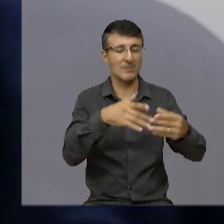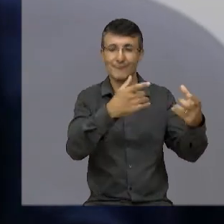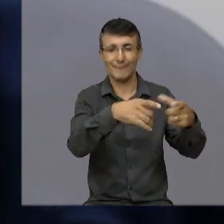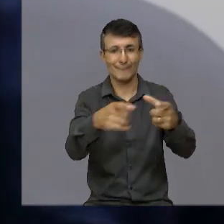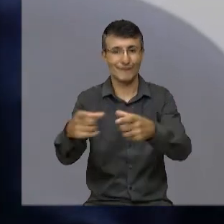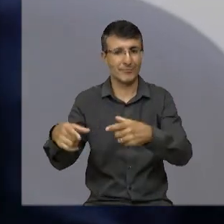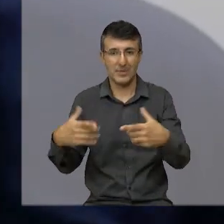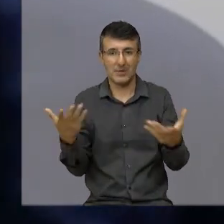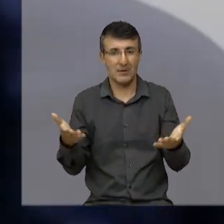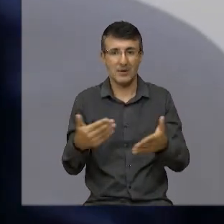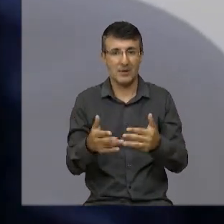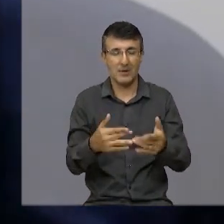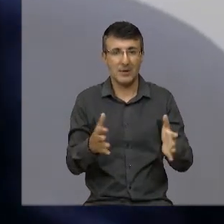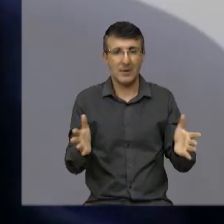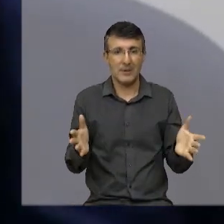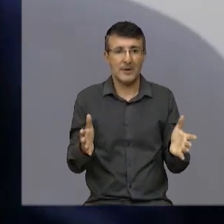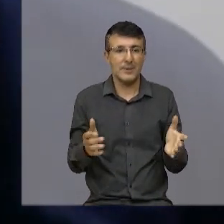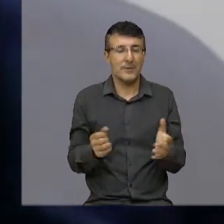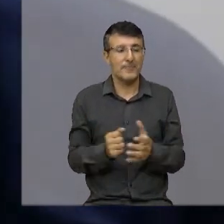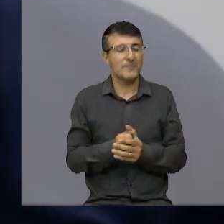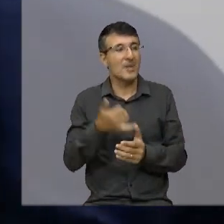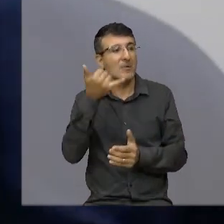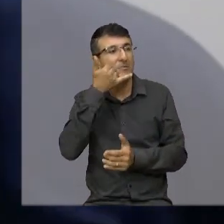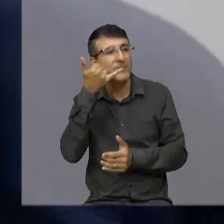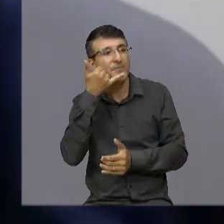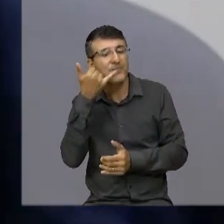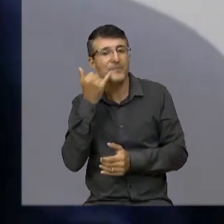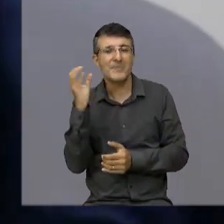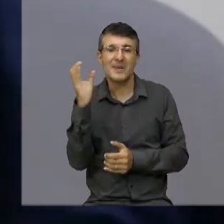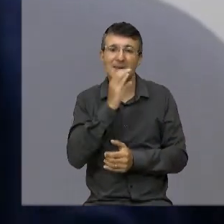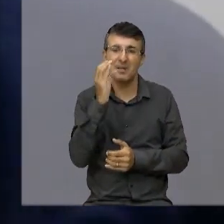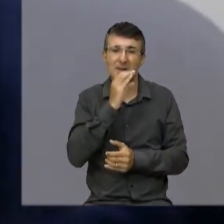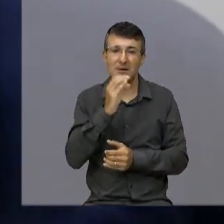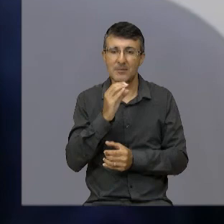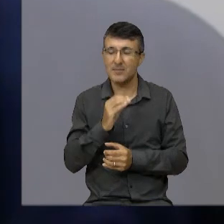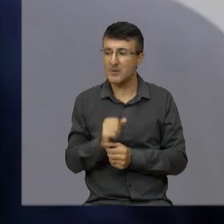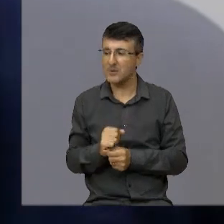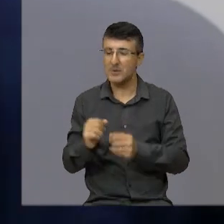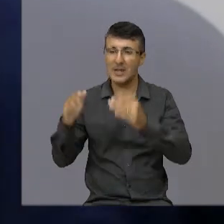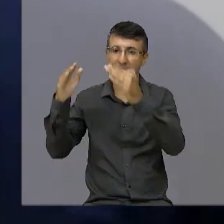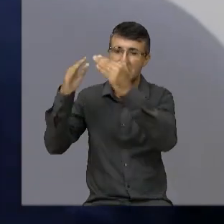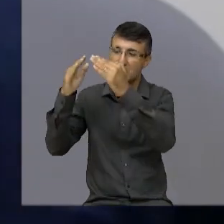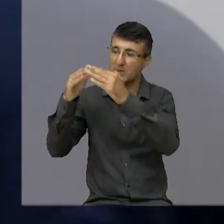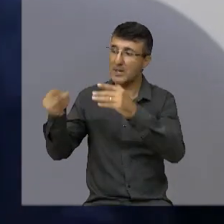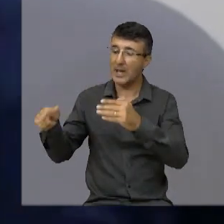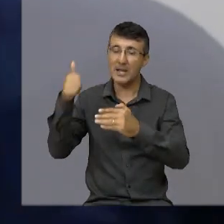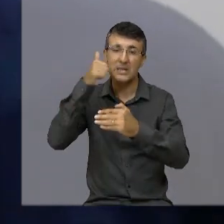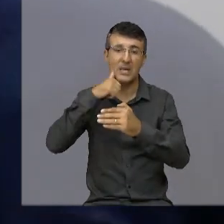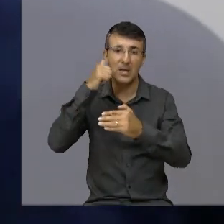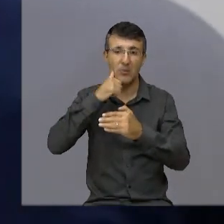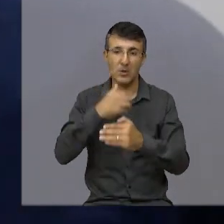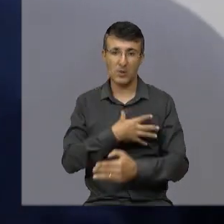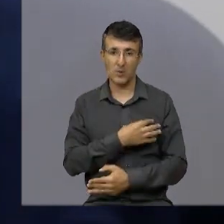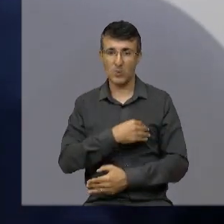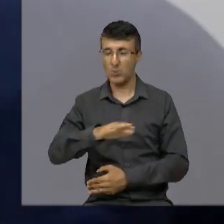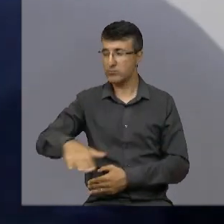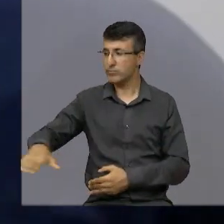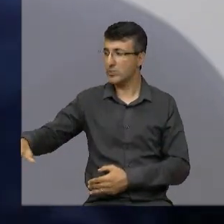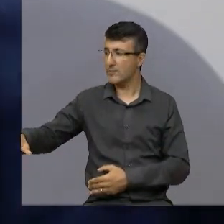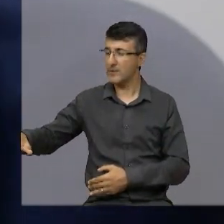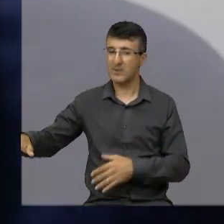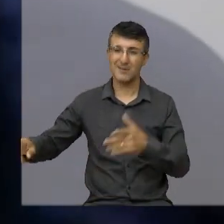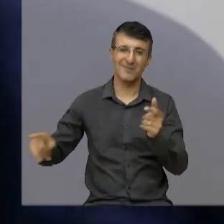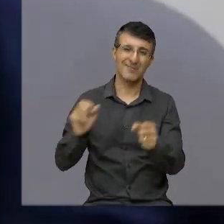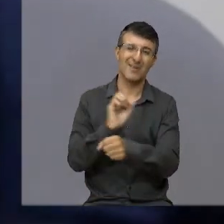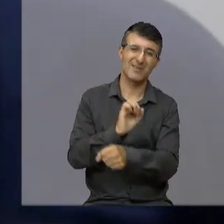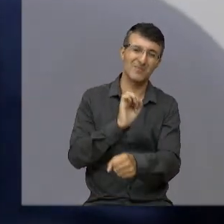imediato você consiga encaminhar essa mulher com filhos e não fique ali esperando e aí tem que chamar o conselho,